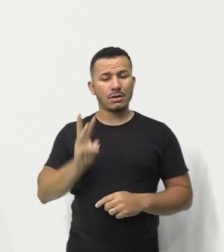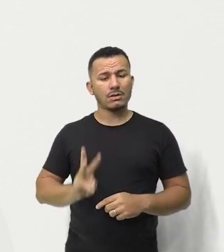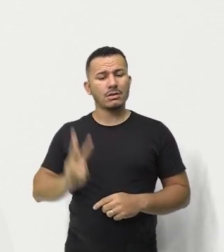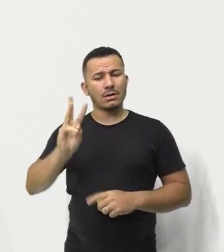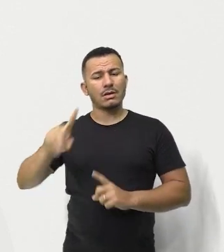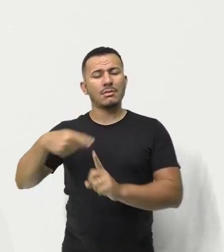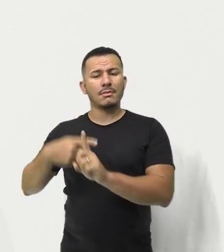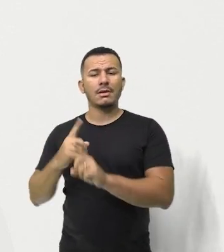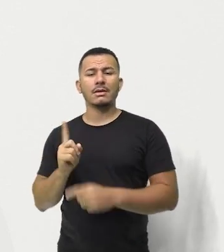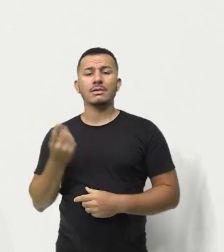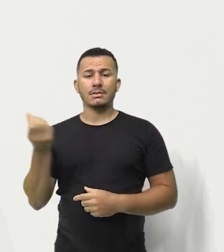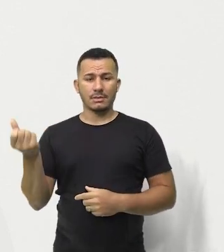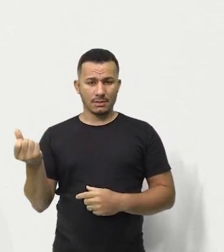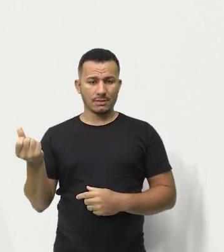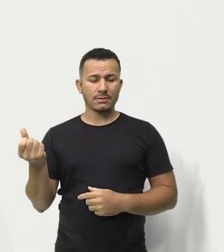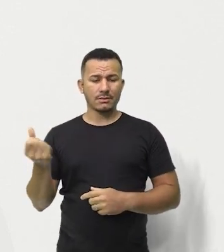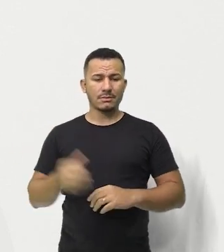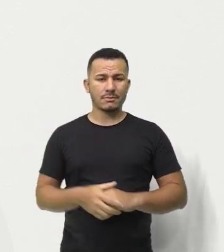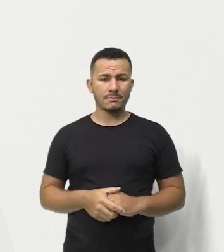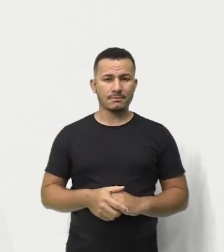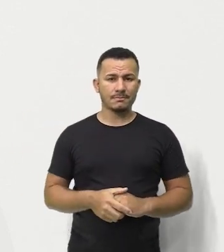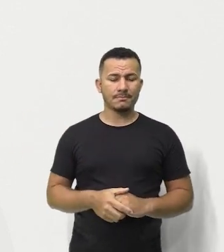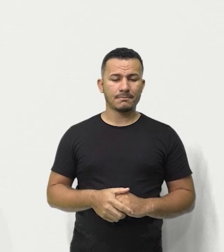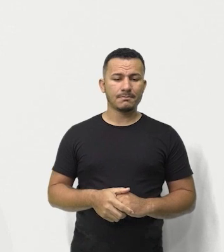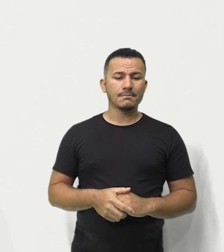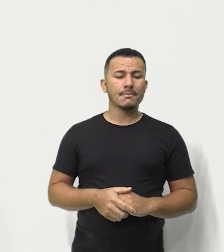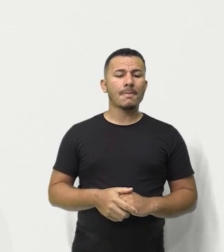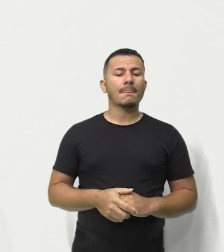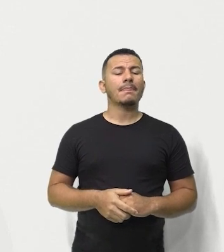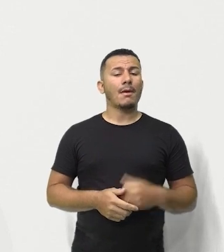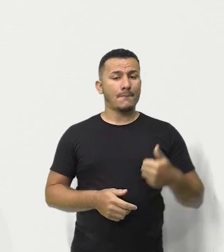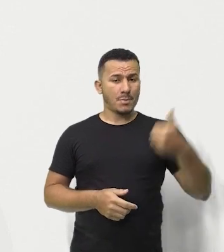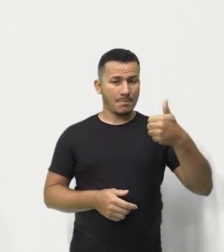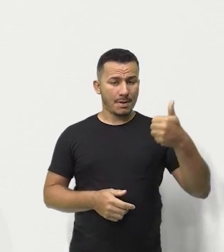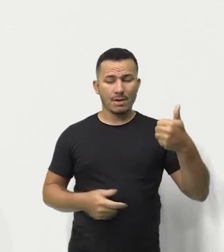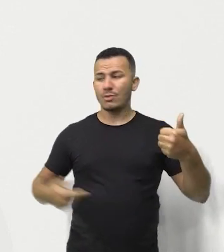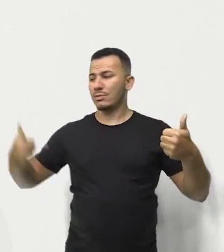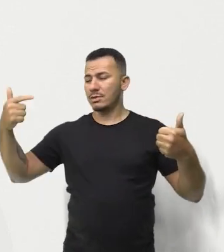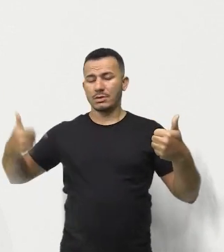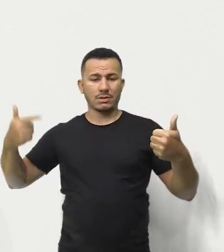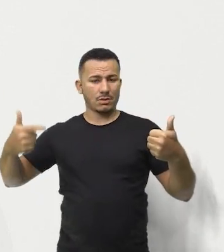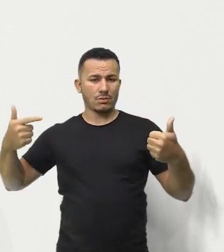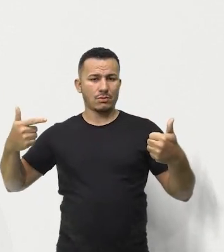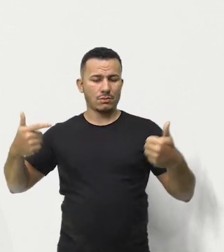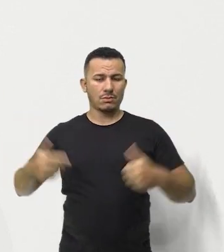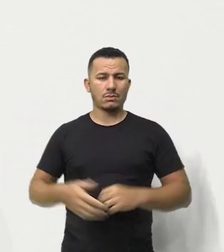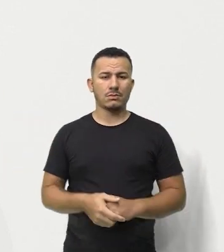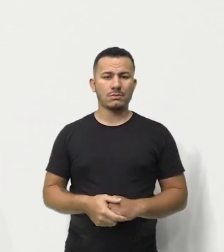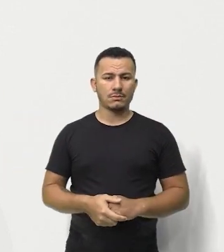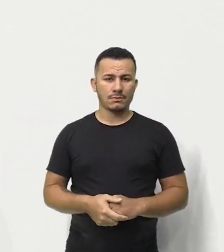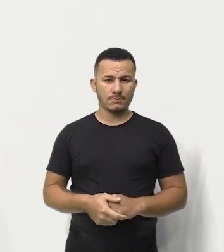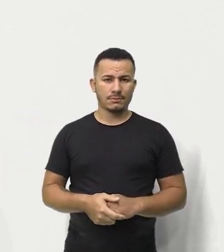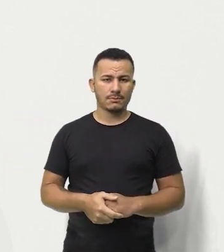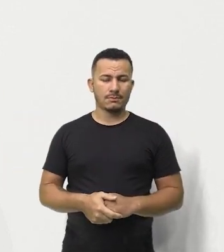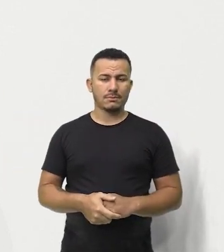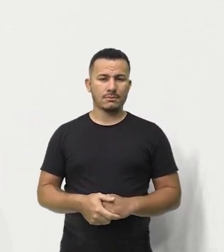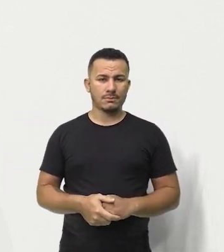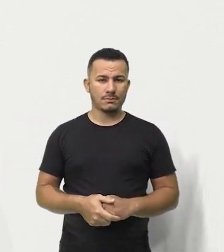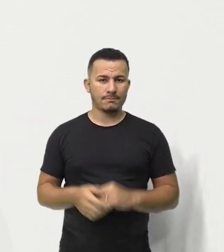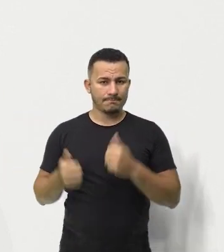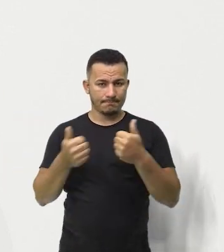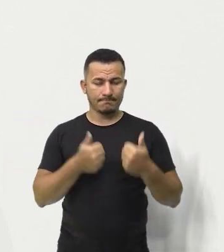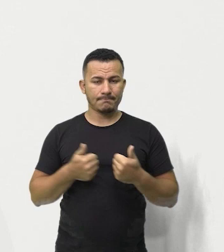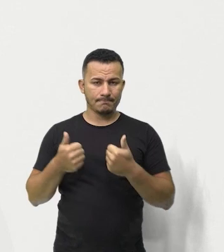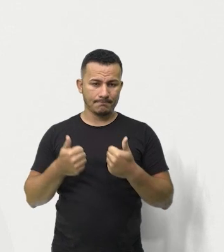né, que era 5W mais 10, igual a 3W mais 16. Primeiro membro